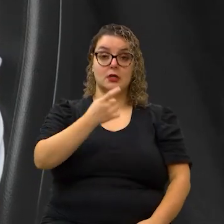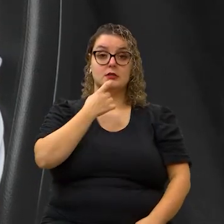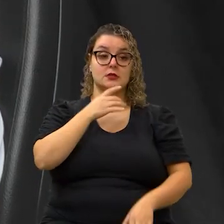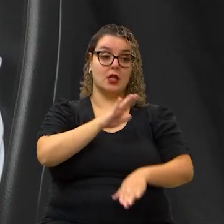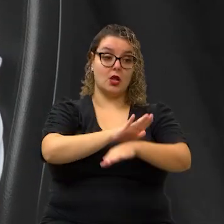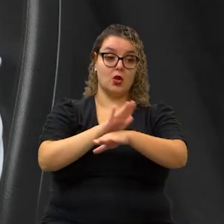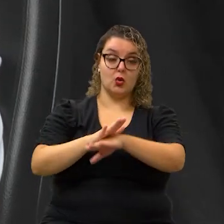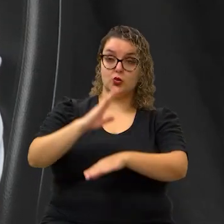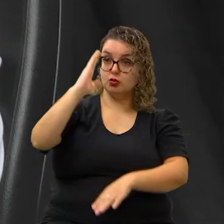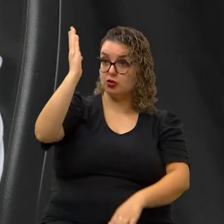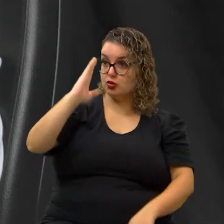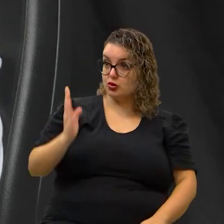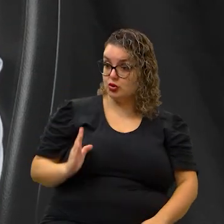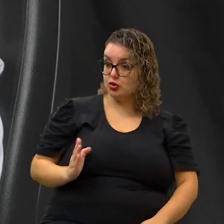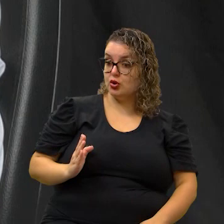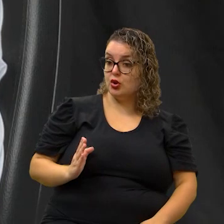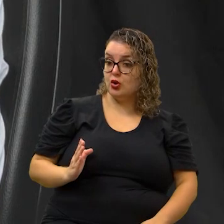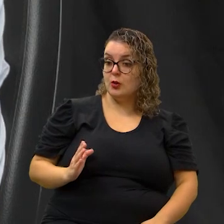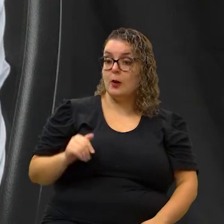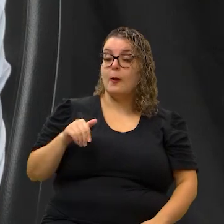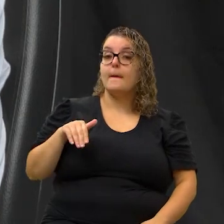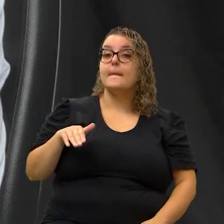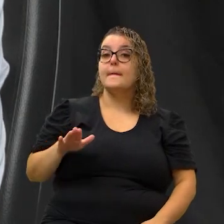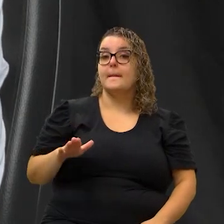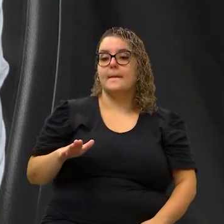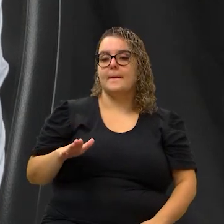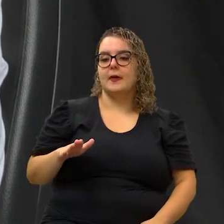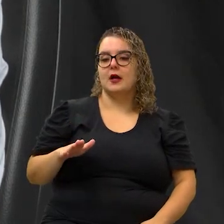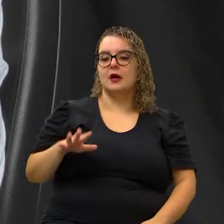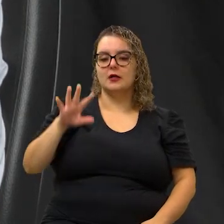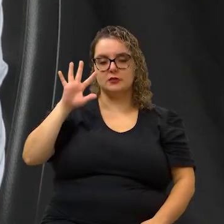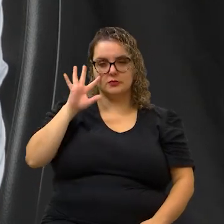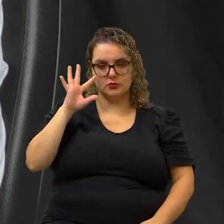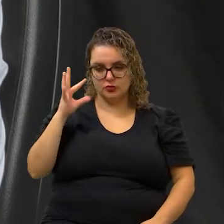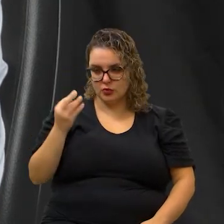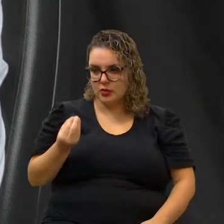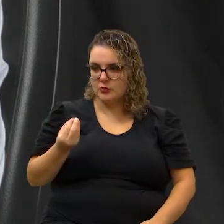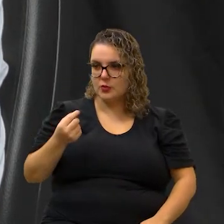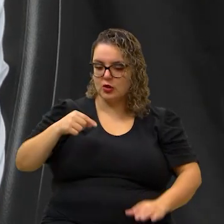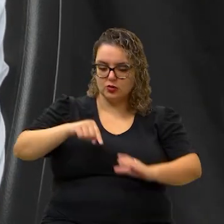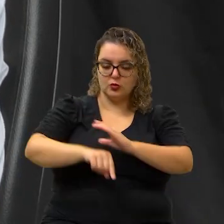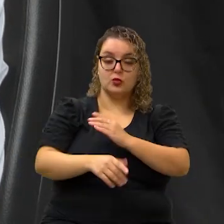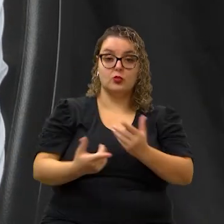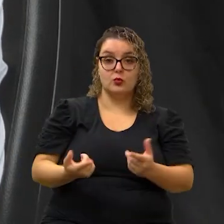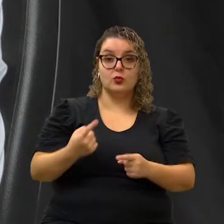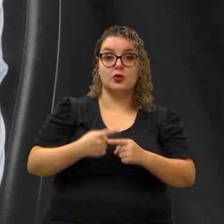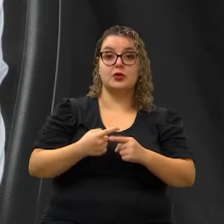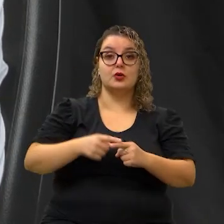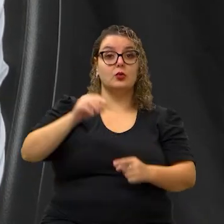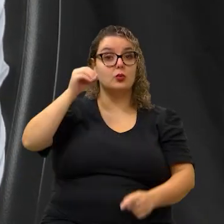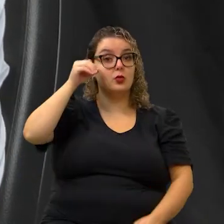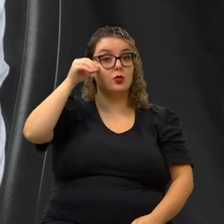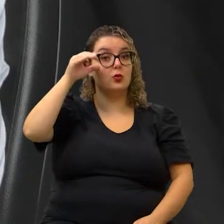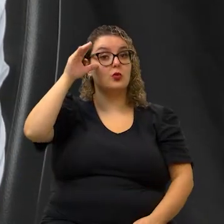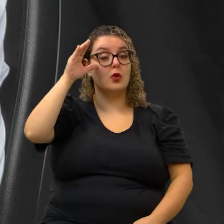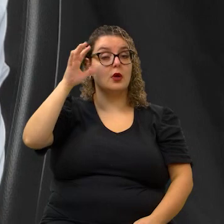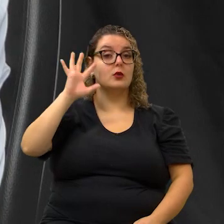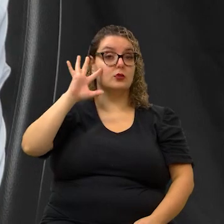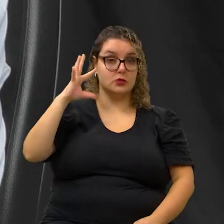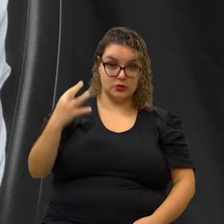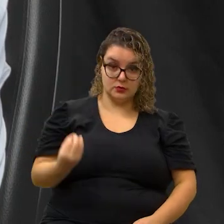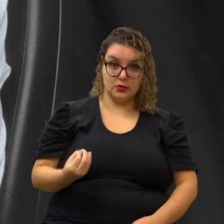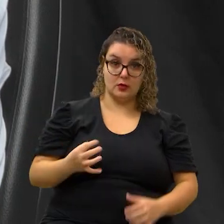que a cidade ajude o Brasil a se aproximar cada vez mais da fronteira do conhecimento, porque o conhecimento